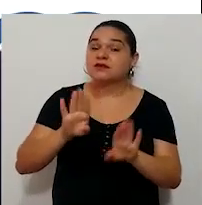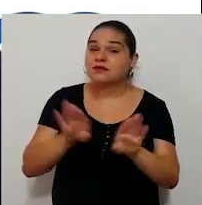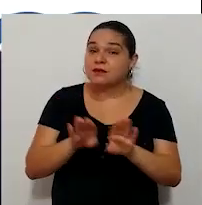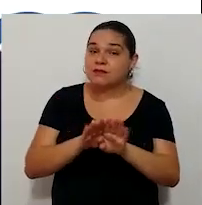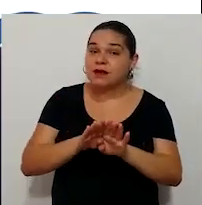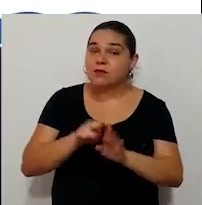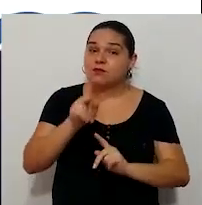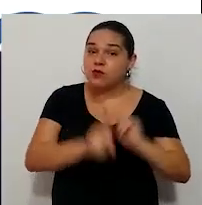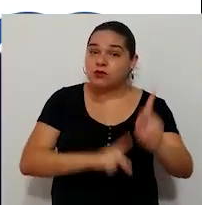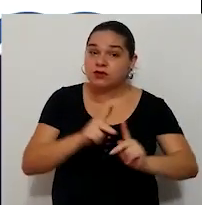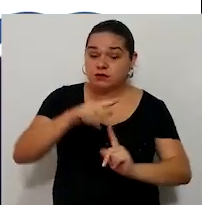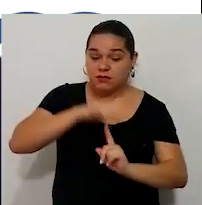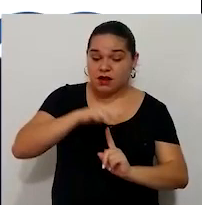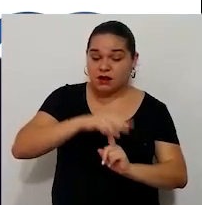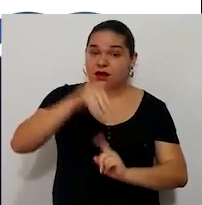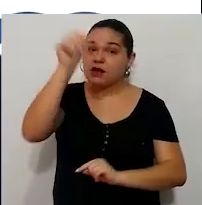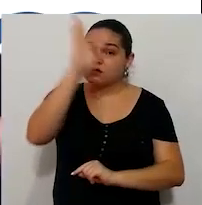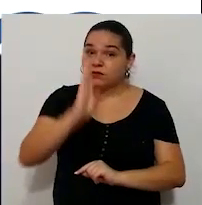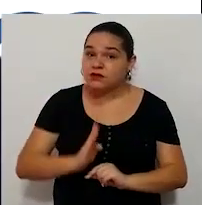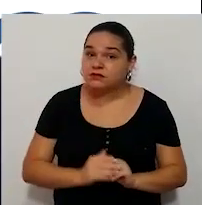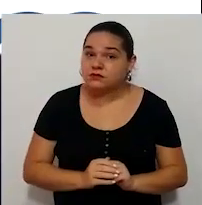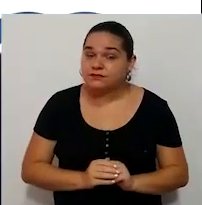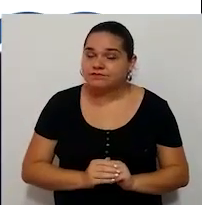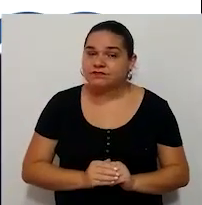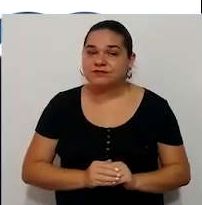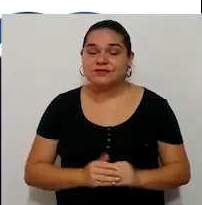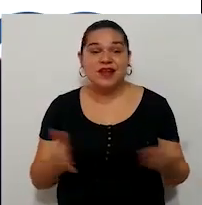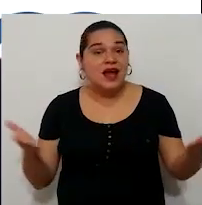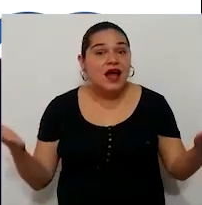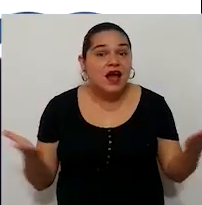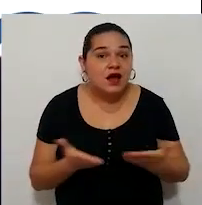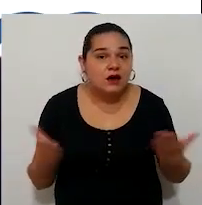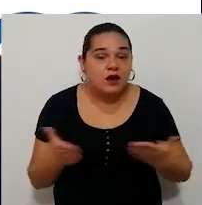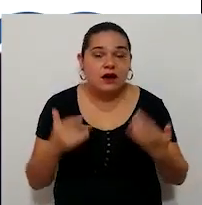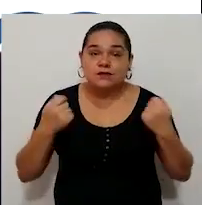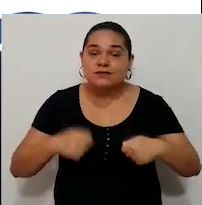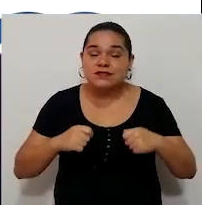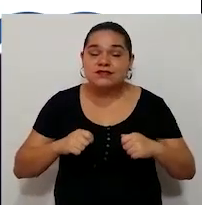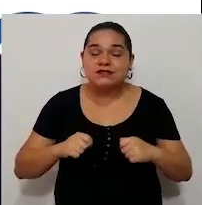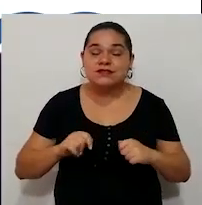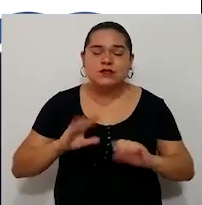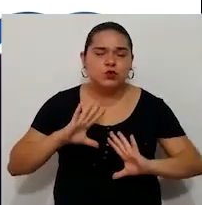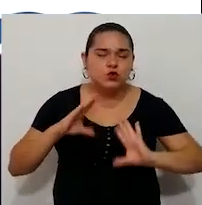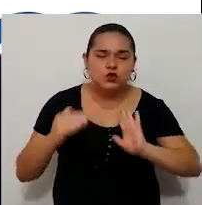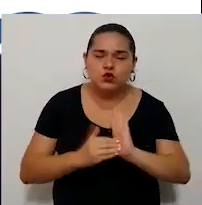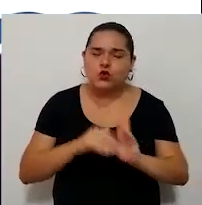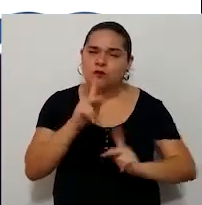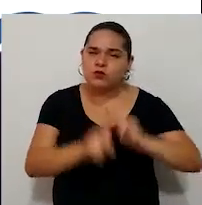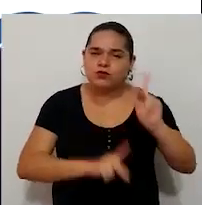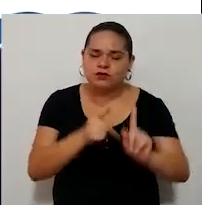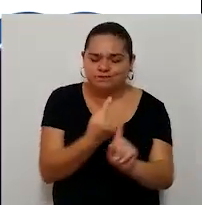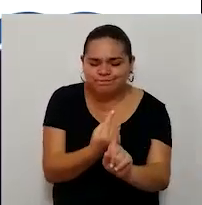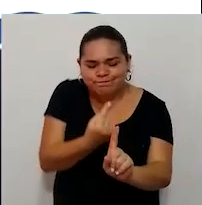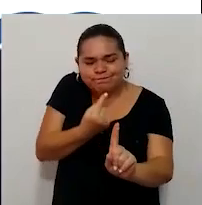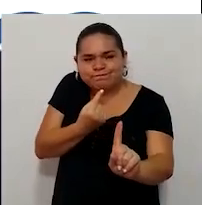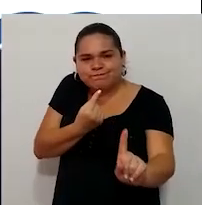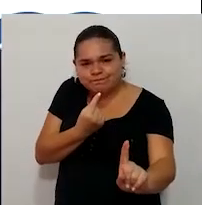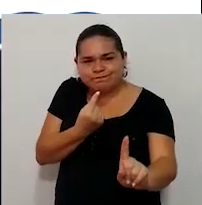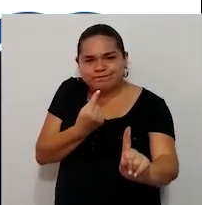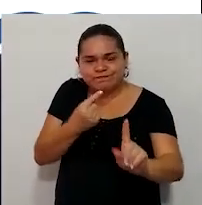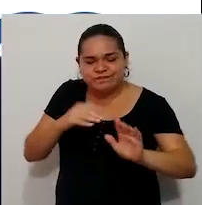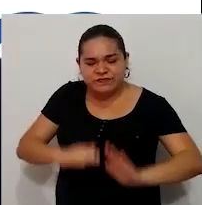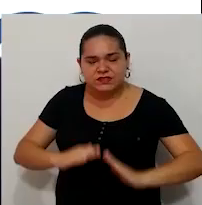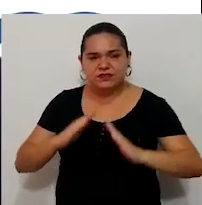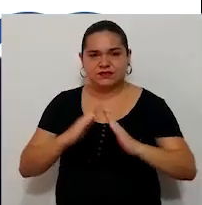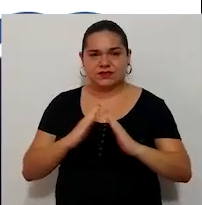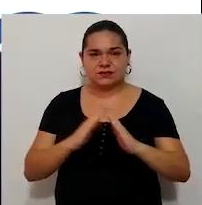Brasil. Enquanto isso, é necessário que a população faça o isolamento social. Enquanto isso,